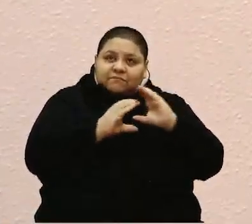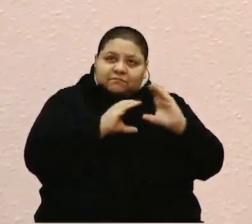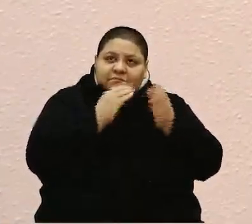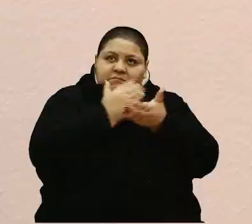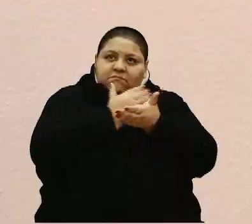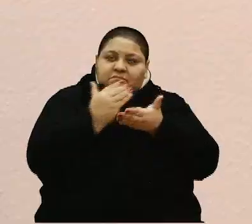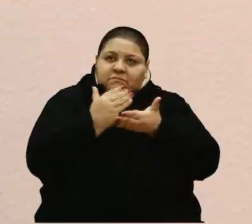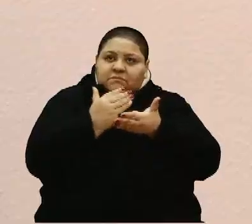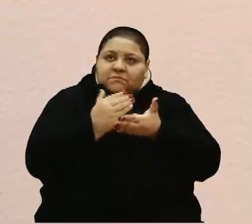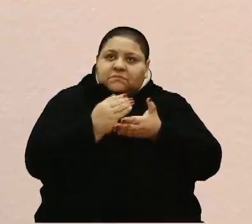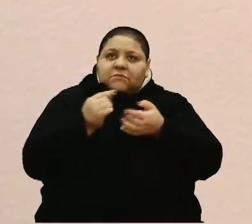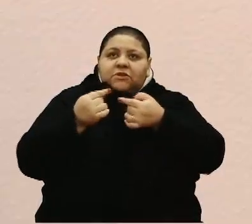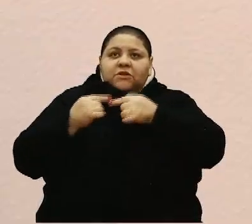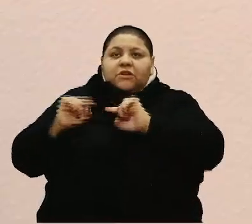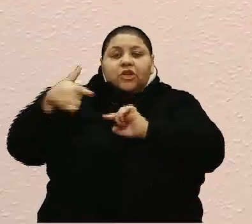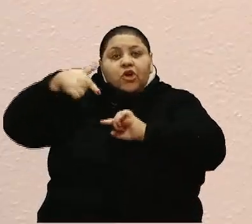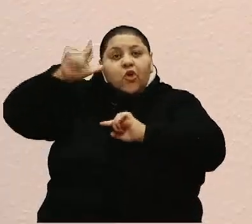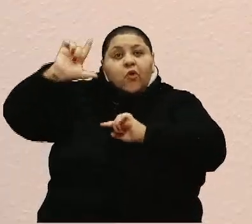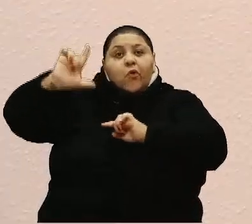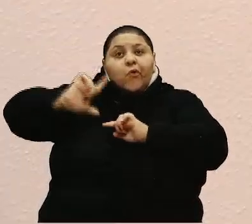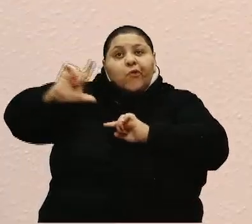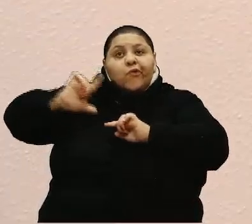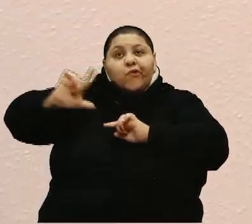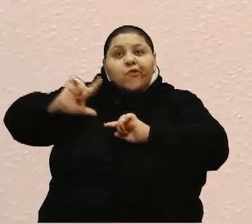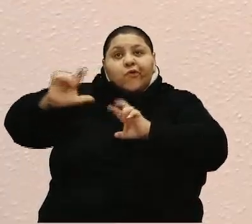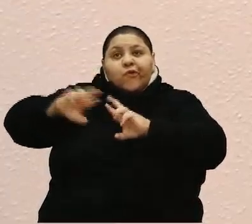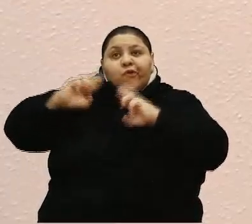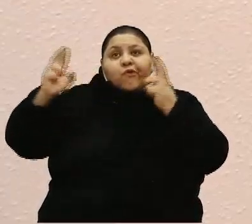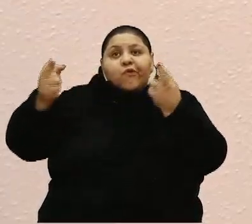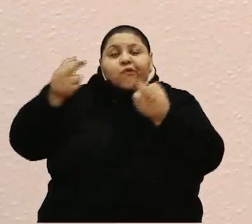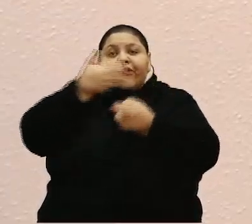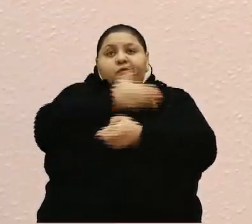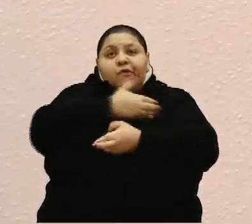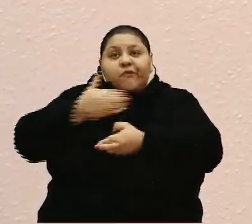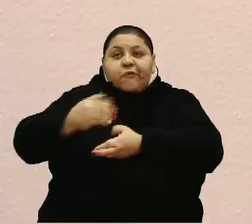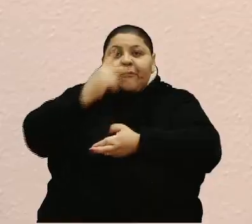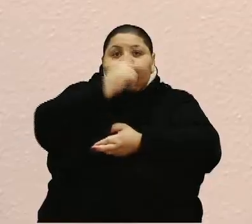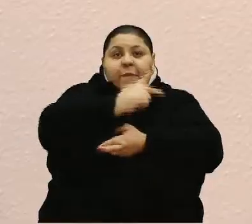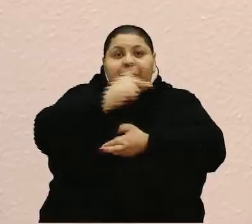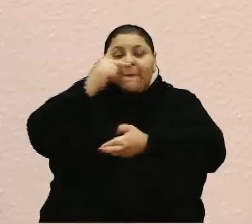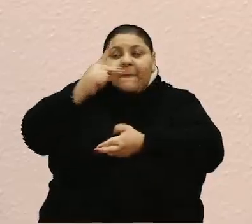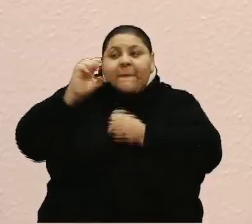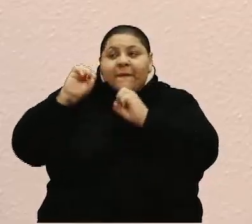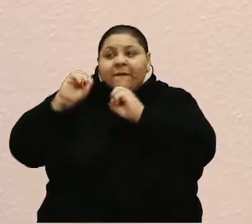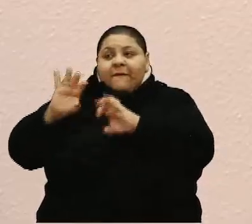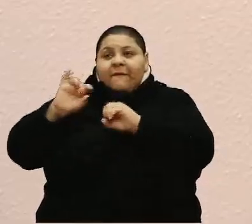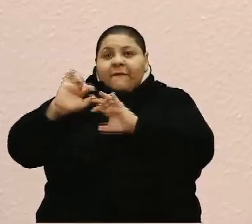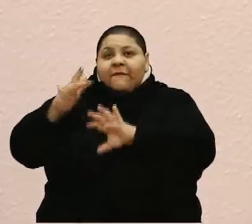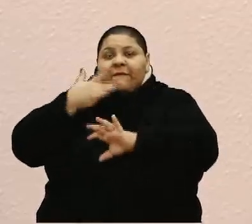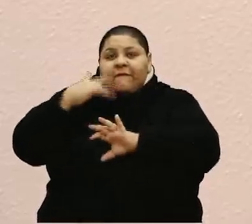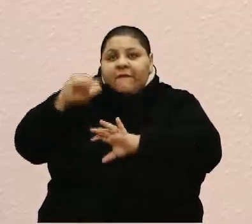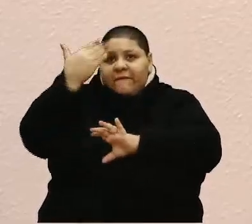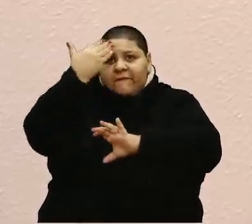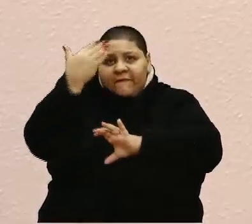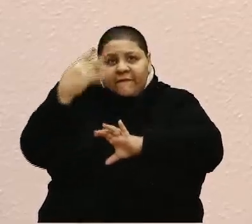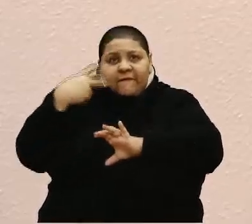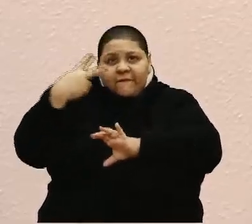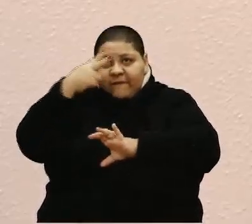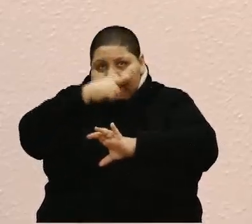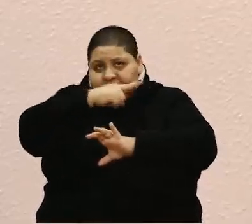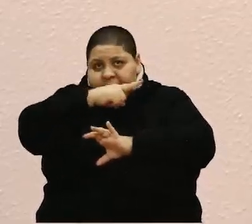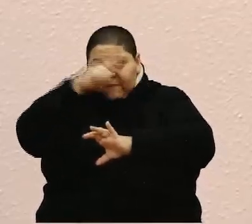início, mas ontem nós tivemos, então, a reunião pública sobre as PPPs da educação infantil. Queria agradecer ao vereador Edson e à